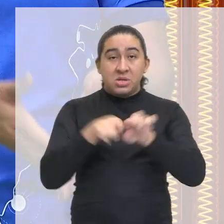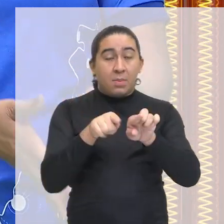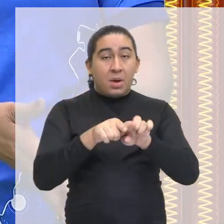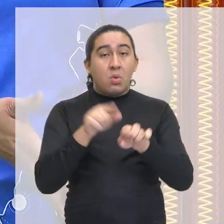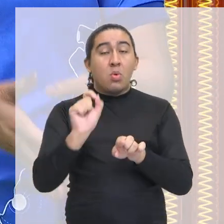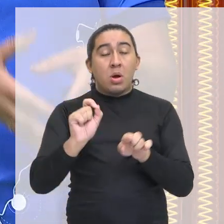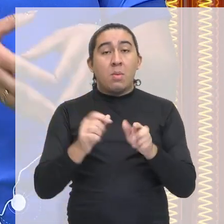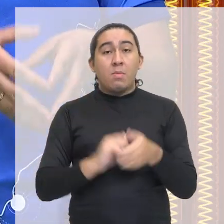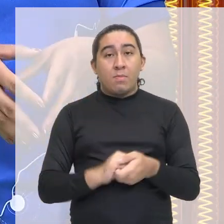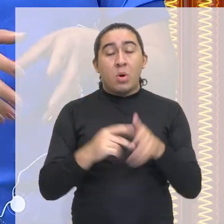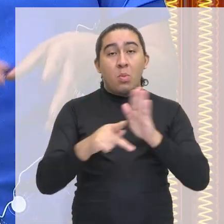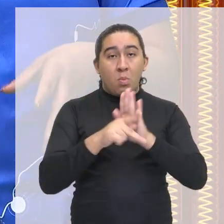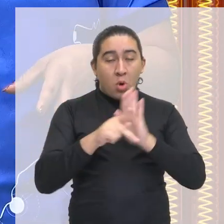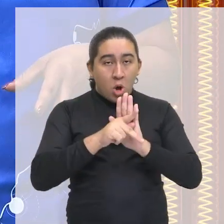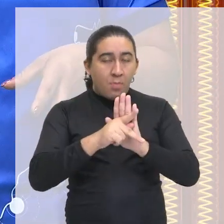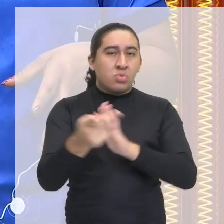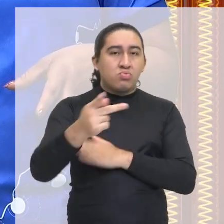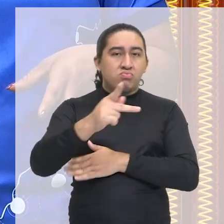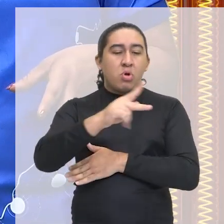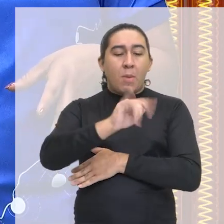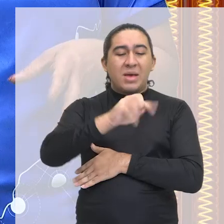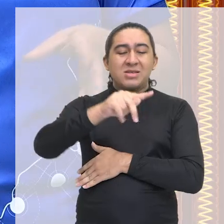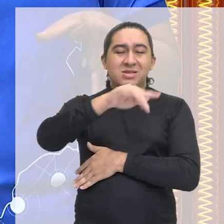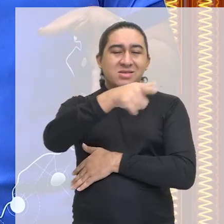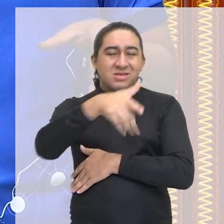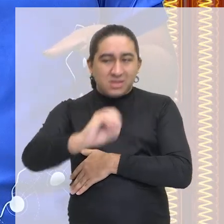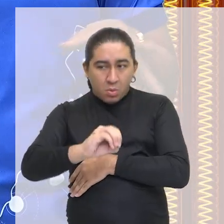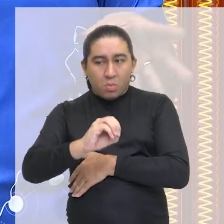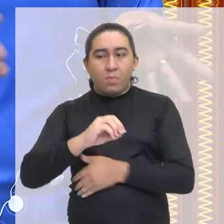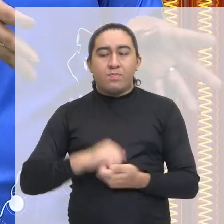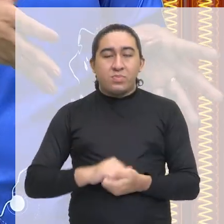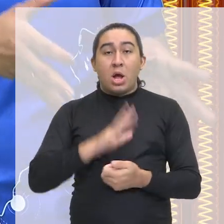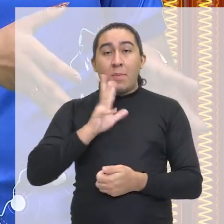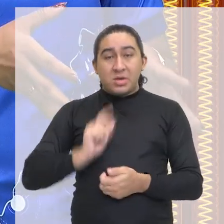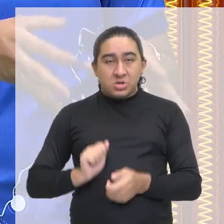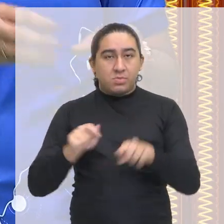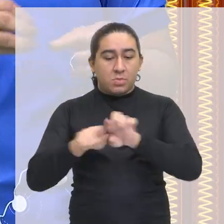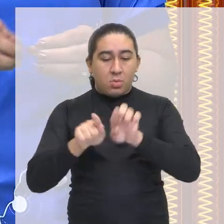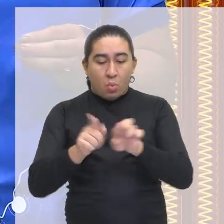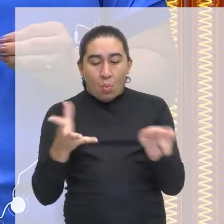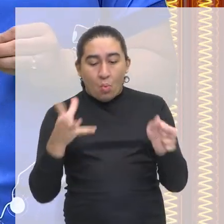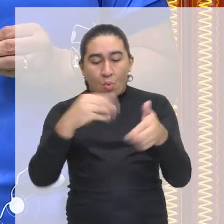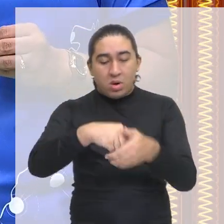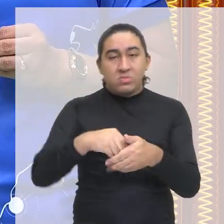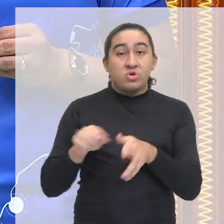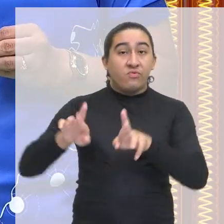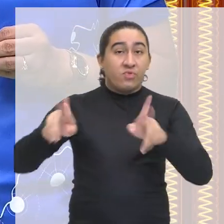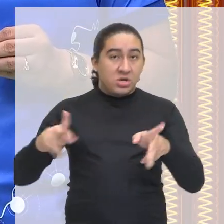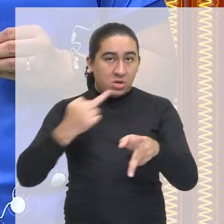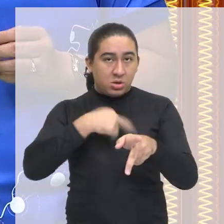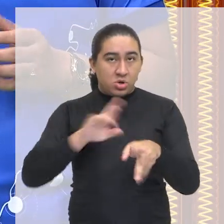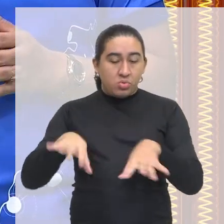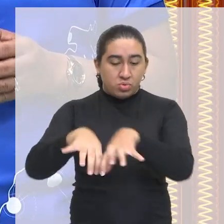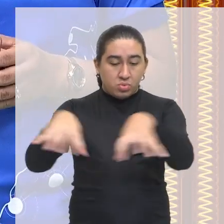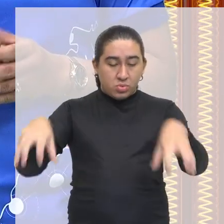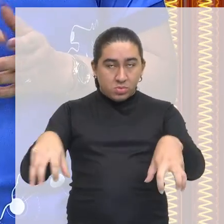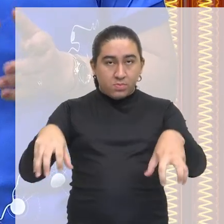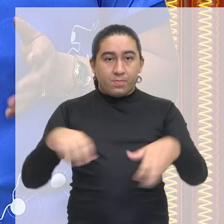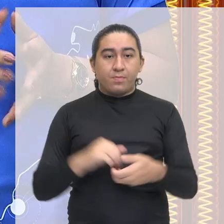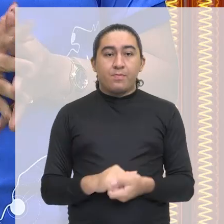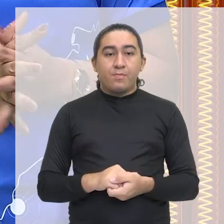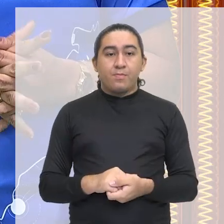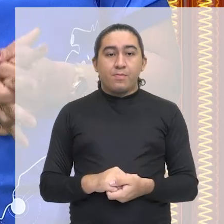Estado da Índia, quanto também do Estado do Paquistão, um de orientação hindu e outro de orientação muçulmana,